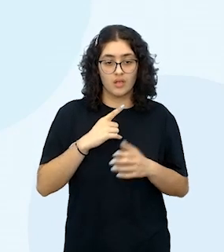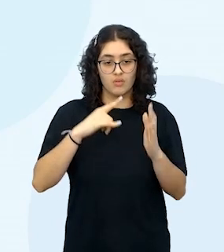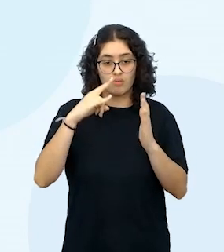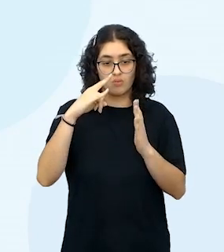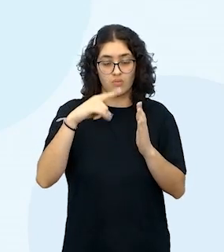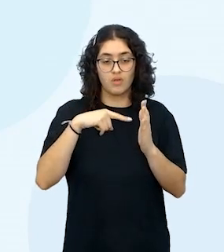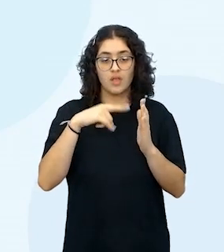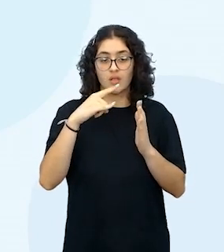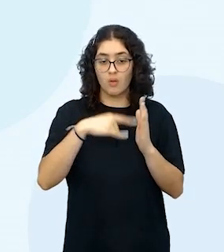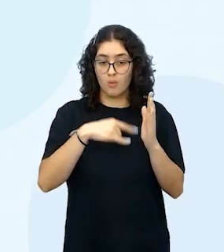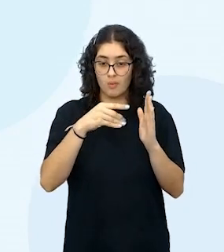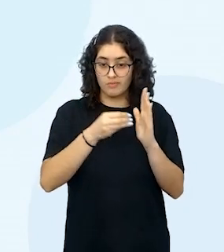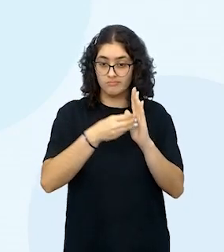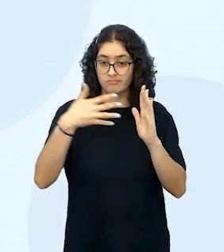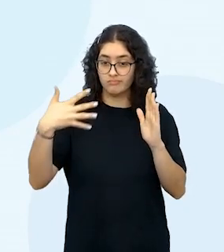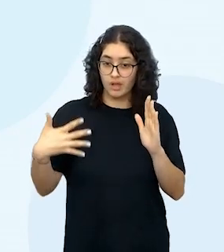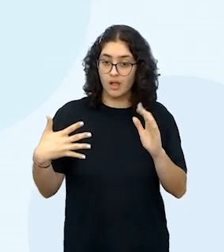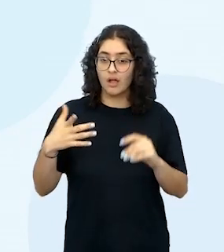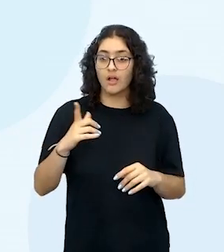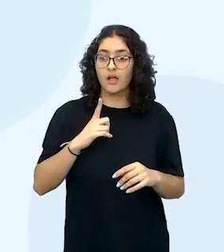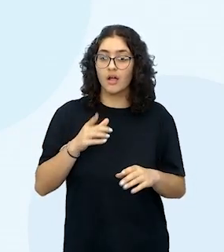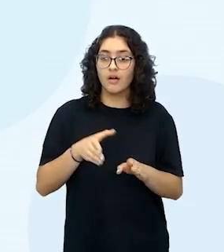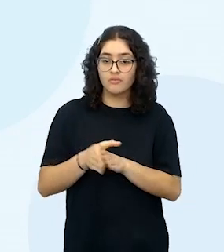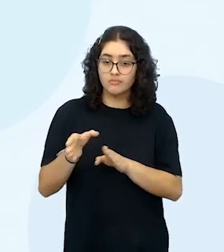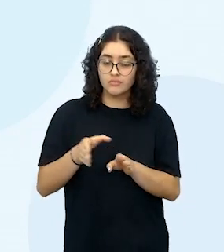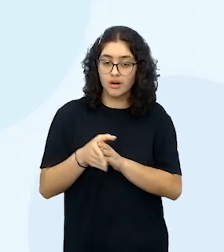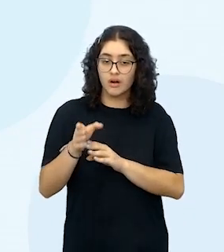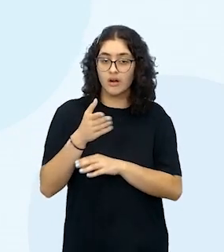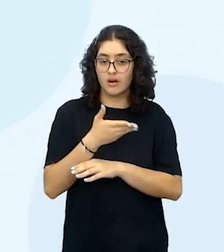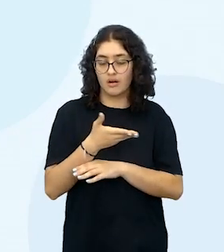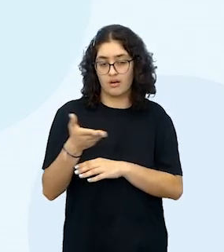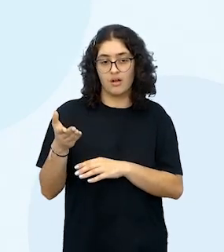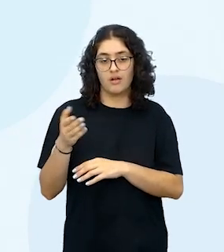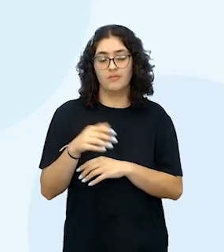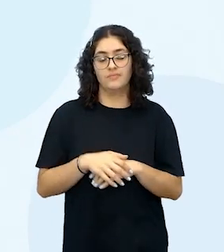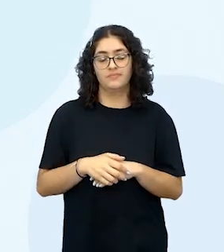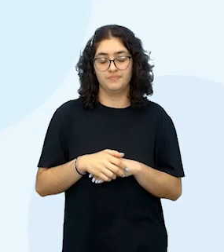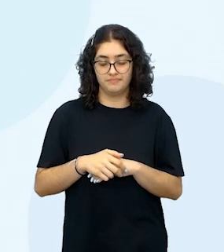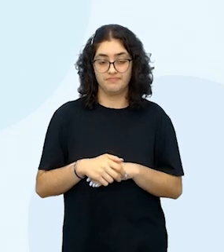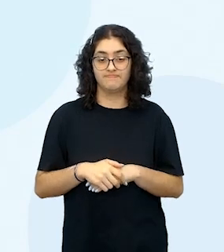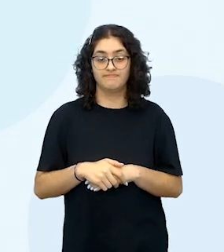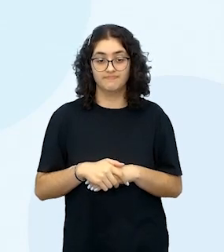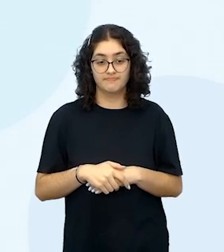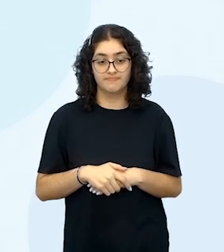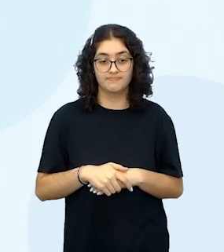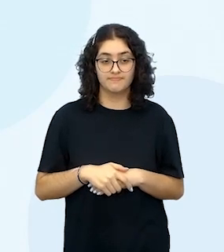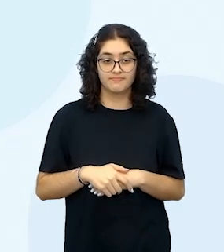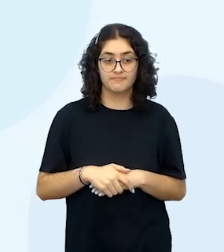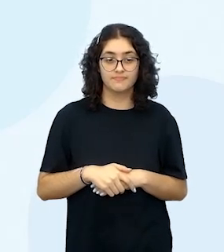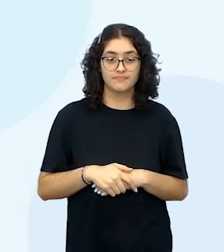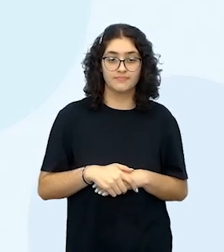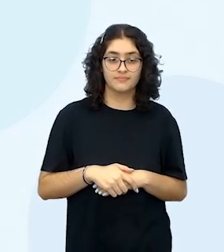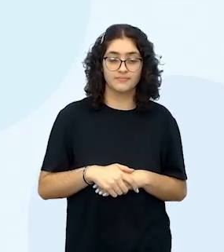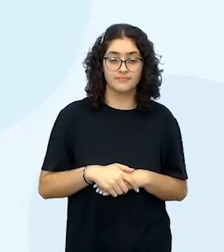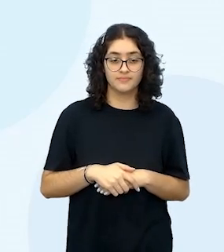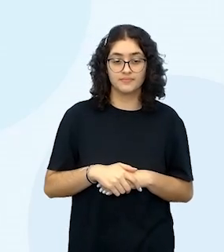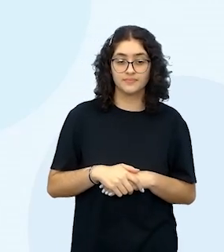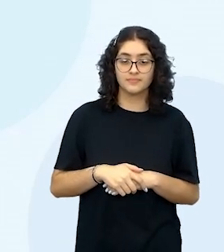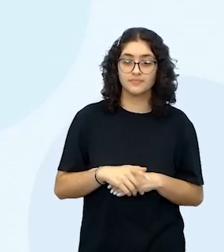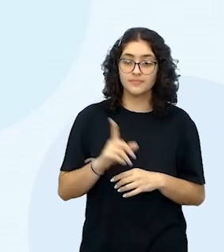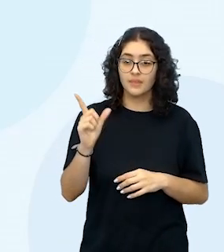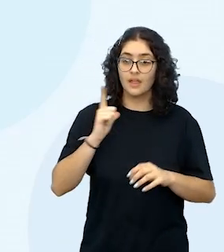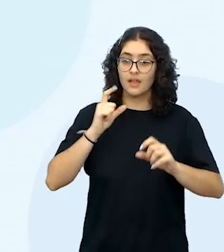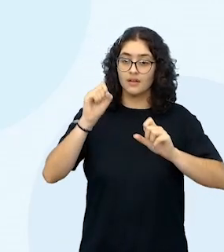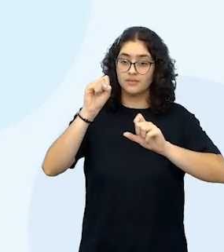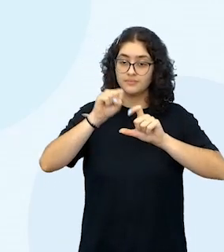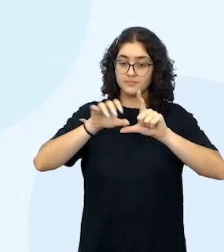do Currículo Paulista, que orienta aí os nossos trabalhos e a nossa atividade. Bom, aqui eu trago o QR